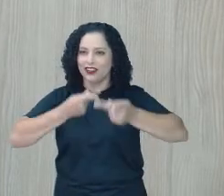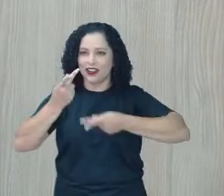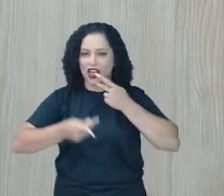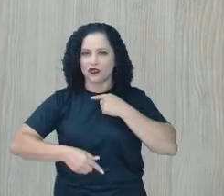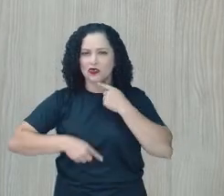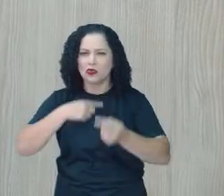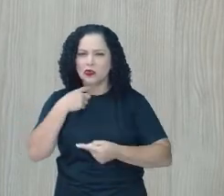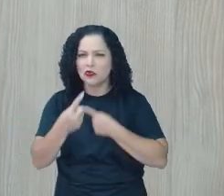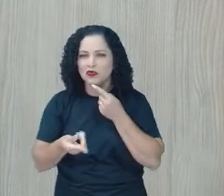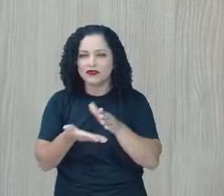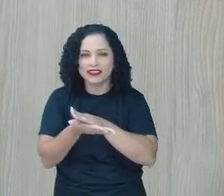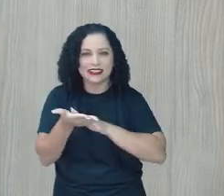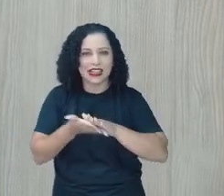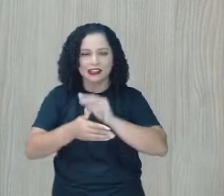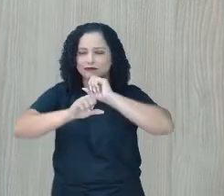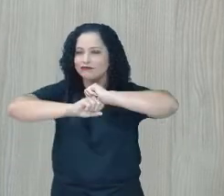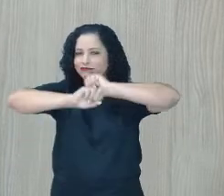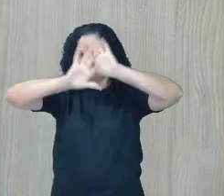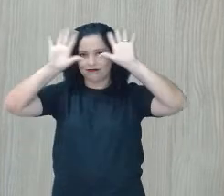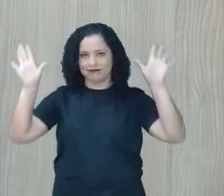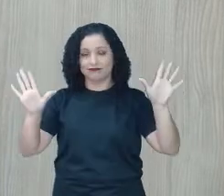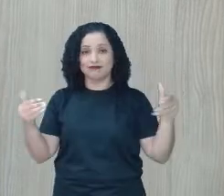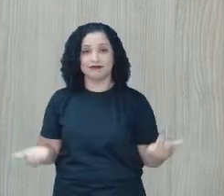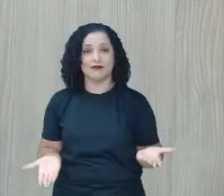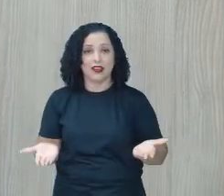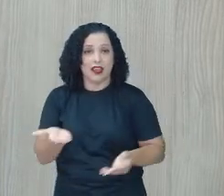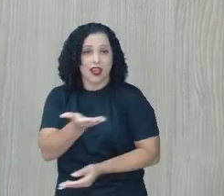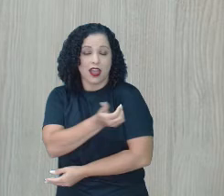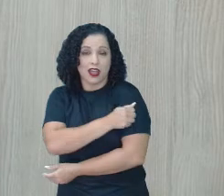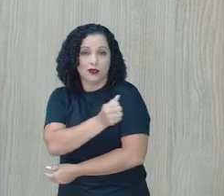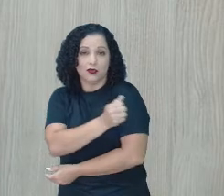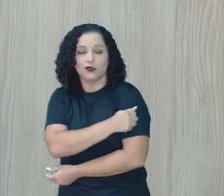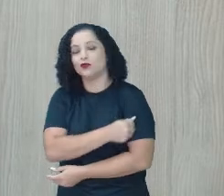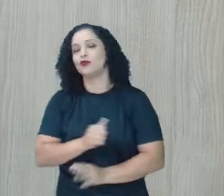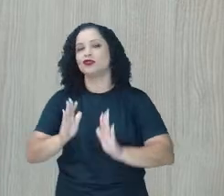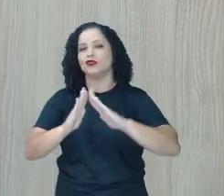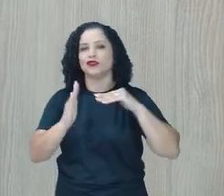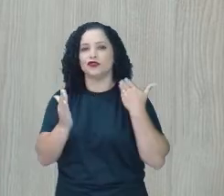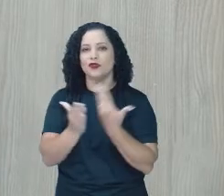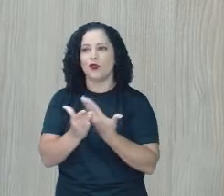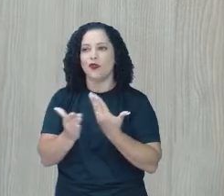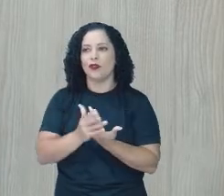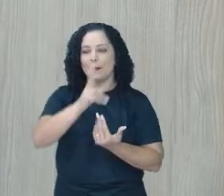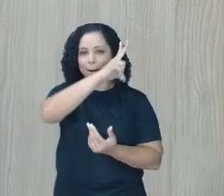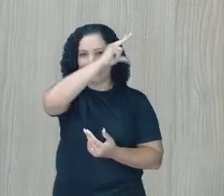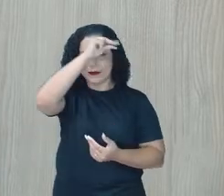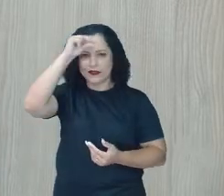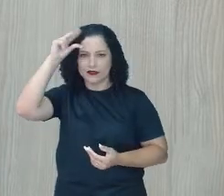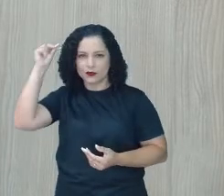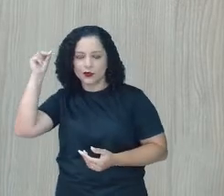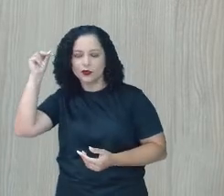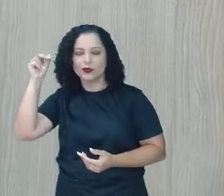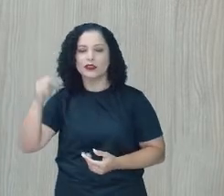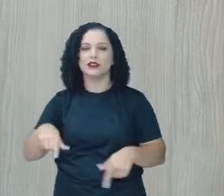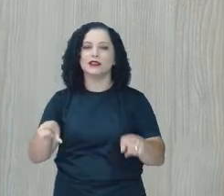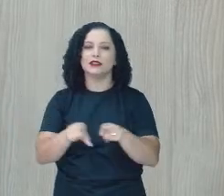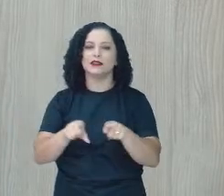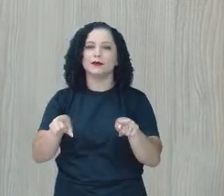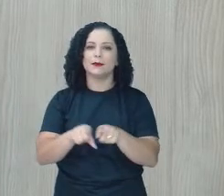nenhuma dúvida e temos aqui alunos da Escola Municipal Luiz Vaz de Camões e